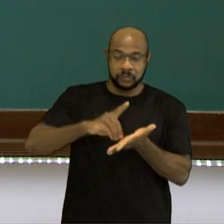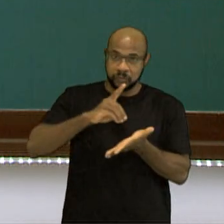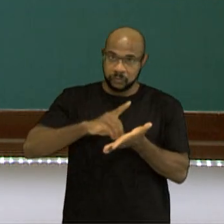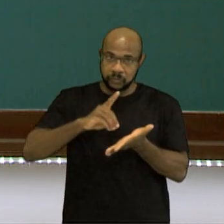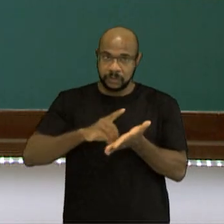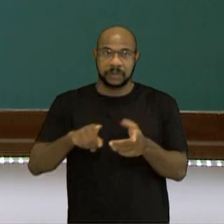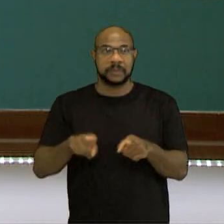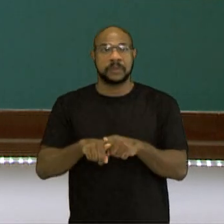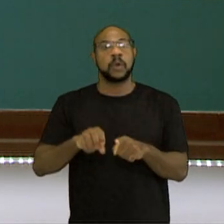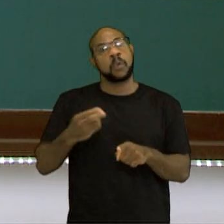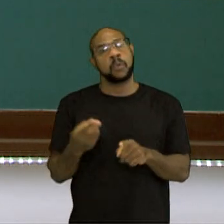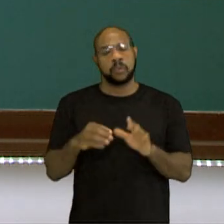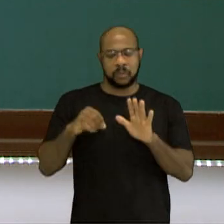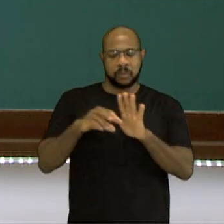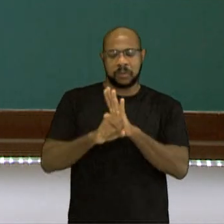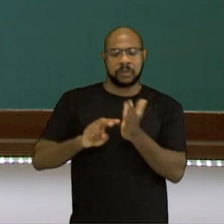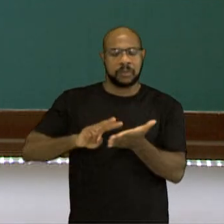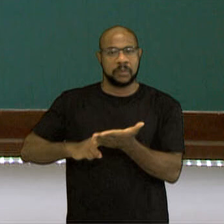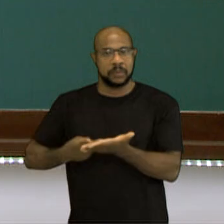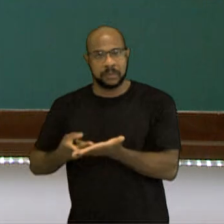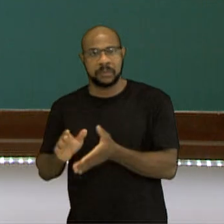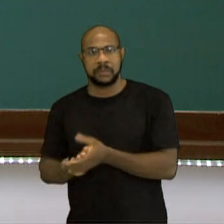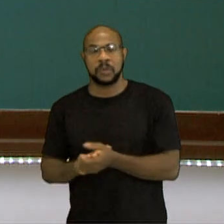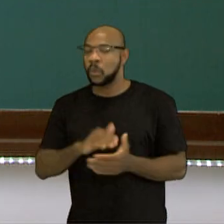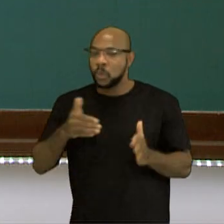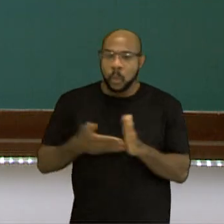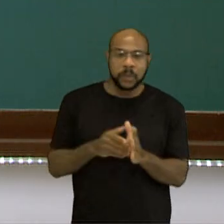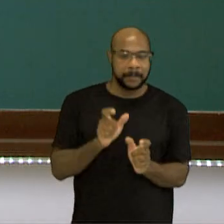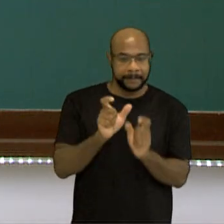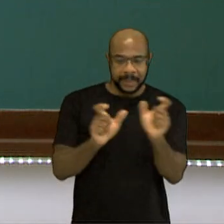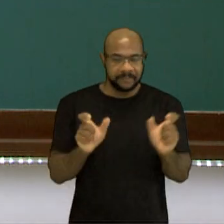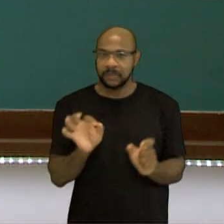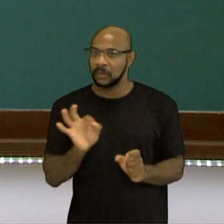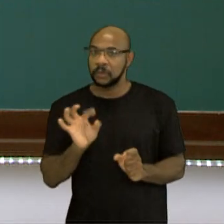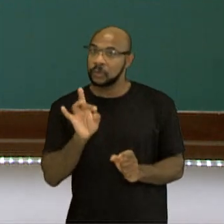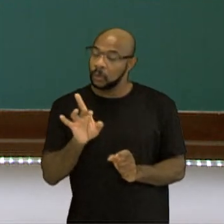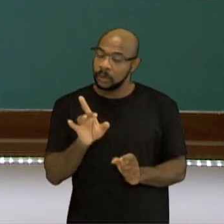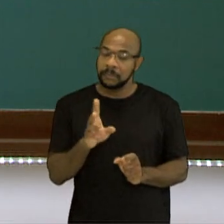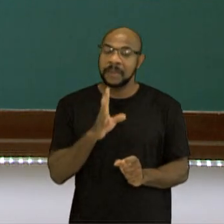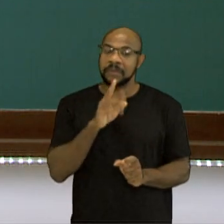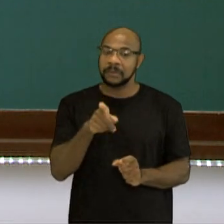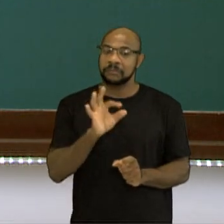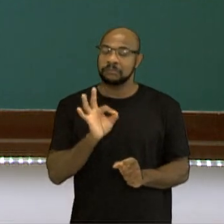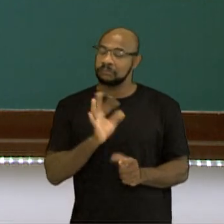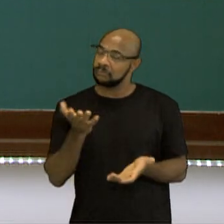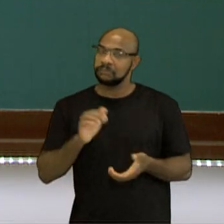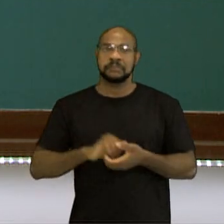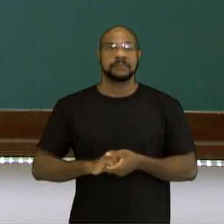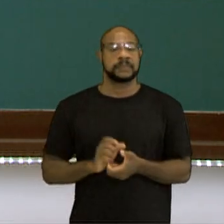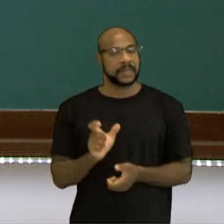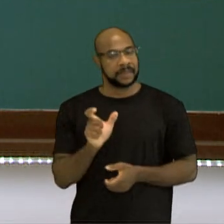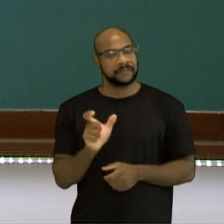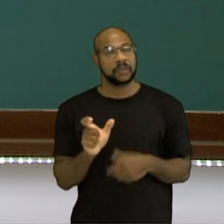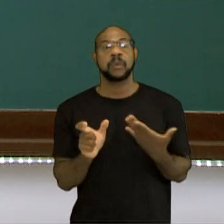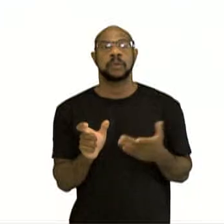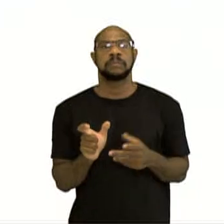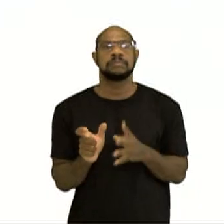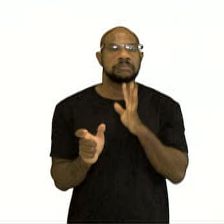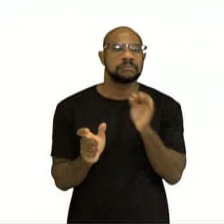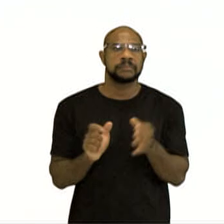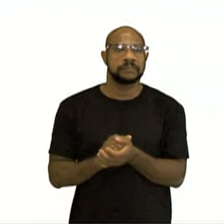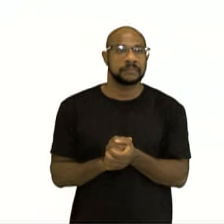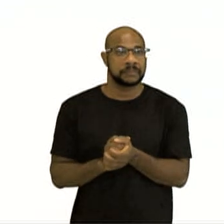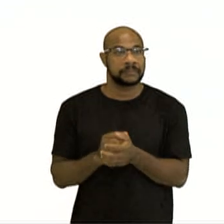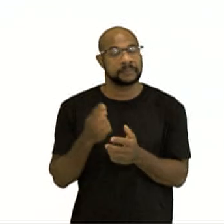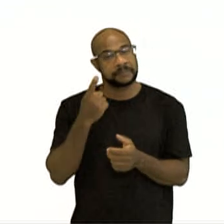Google Tradutor, mas não para todas as palavras, apenas aquelas que você não conhece. Preste atenção em como